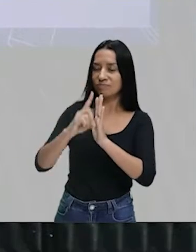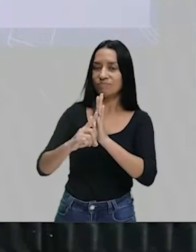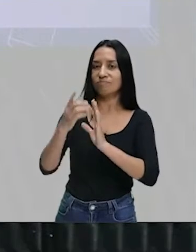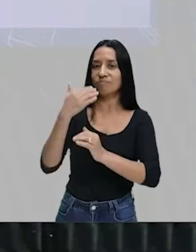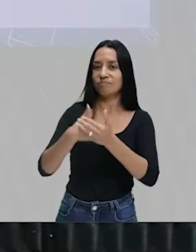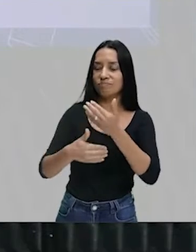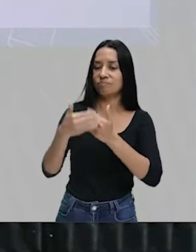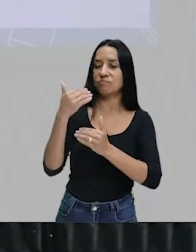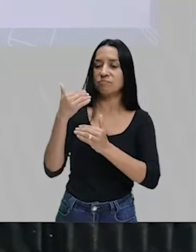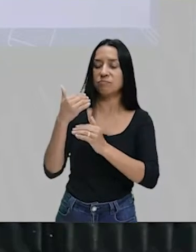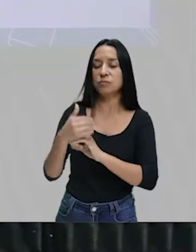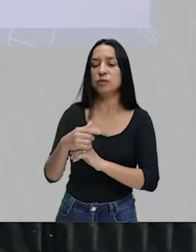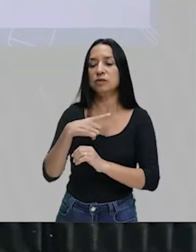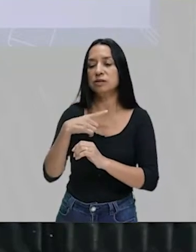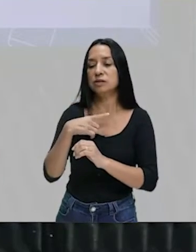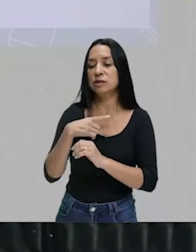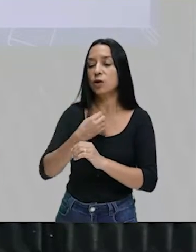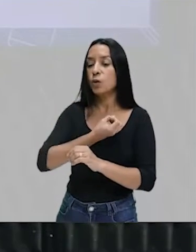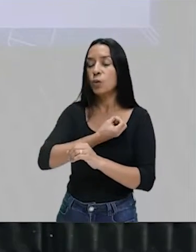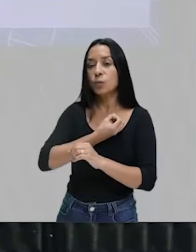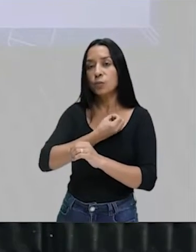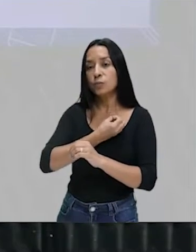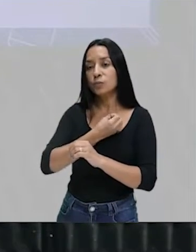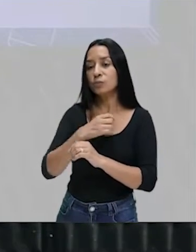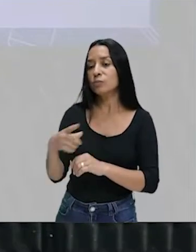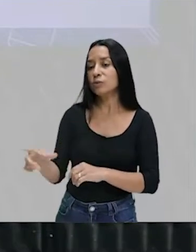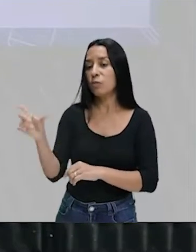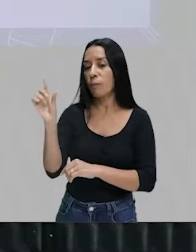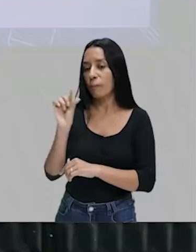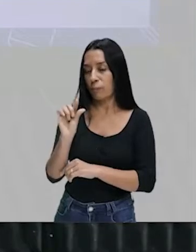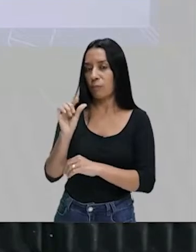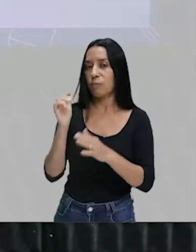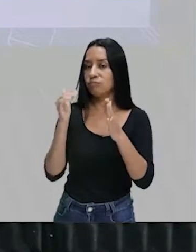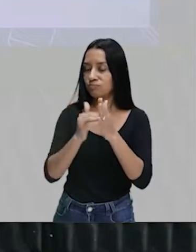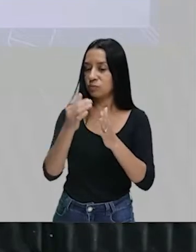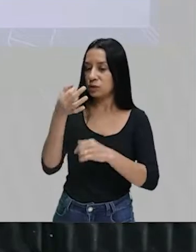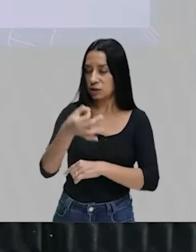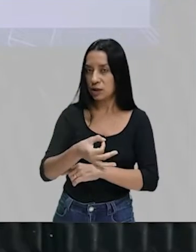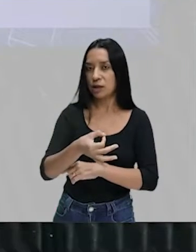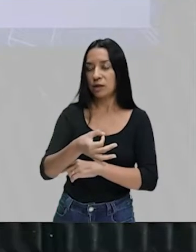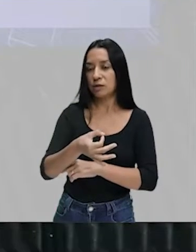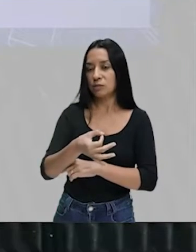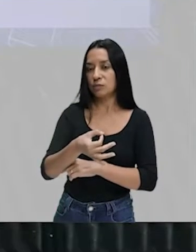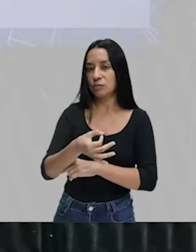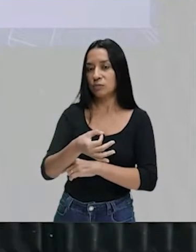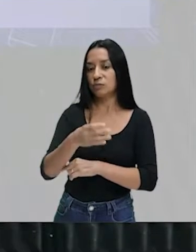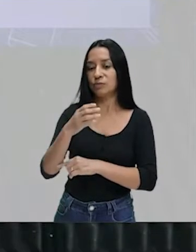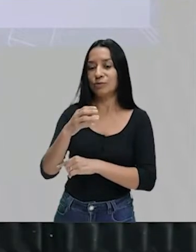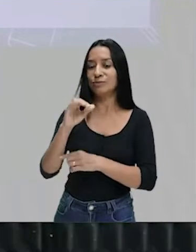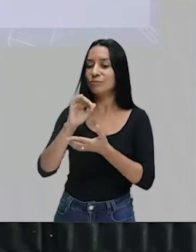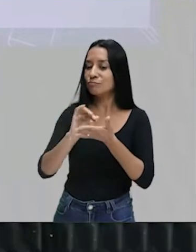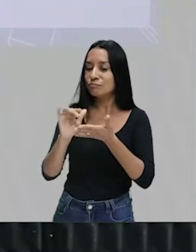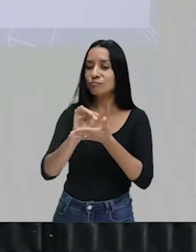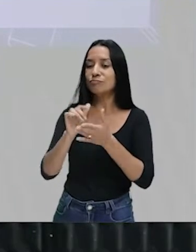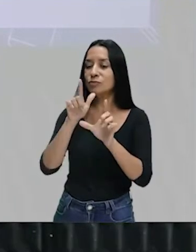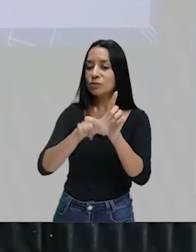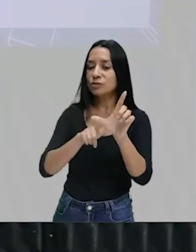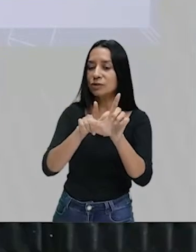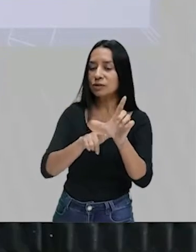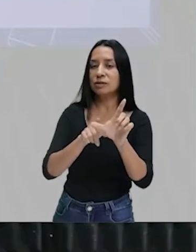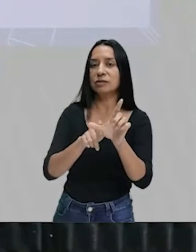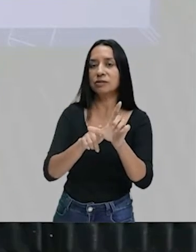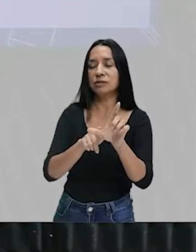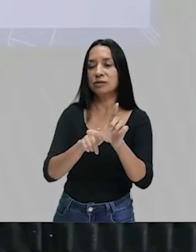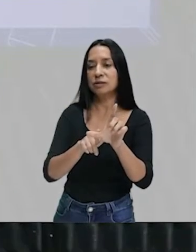ele tinha um número limitado de caracteres Então você tinha que usar toda sua criatividade para conseguir se